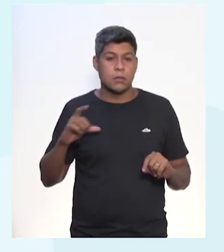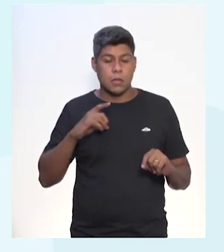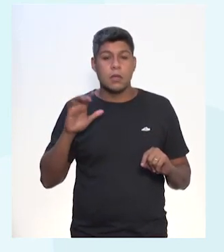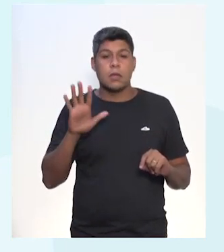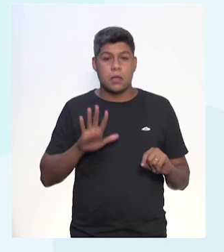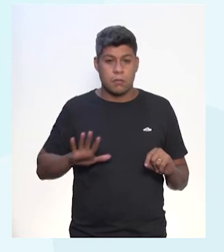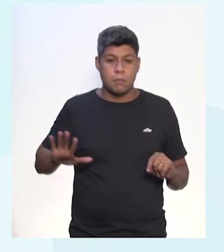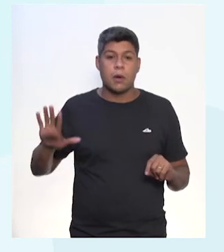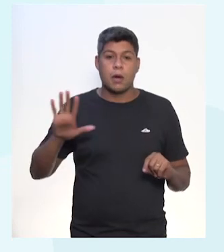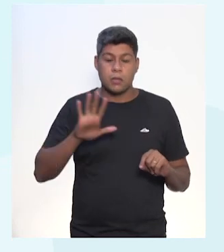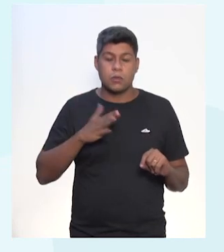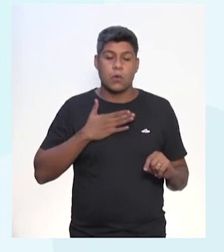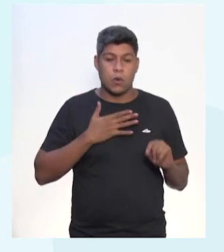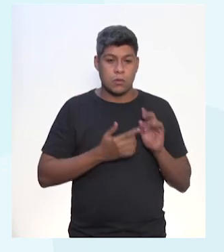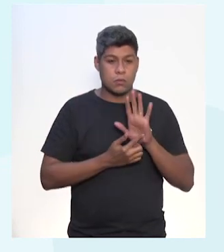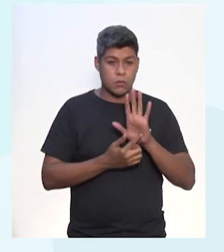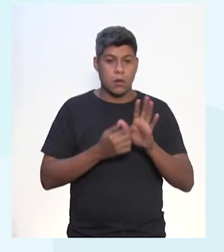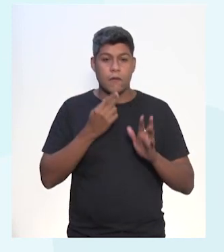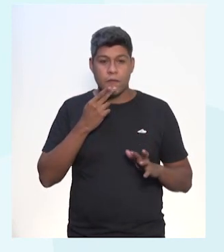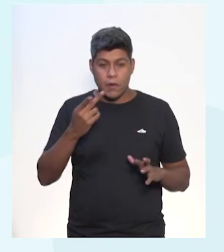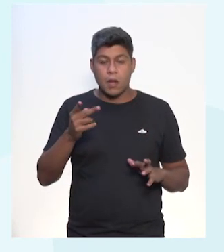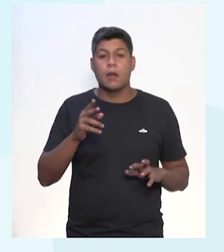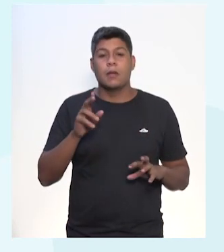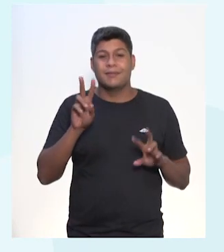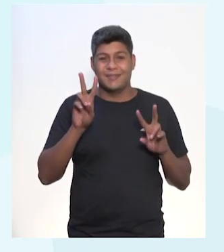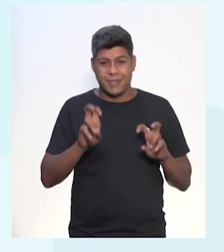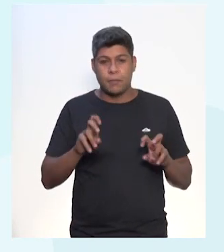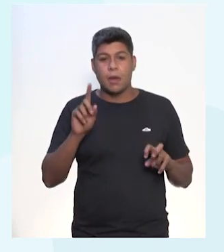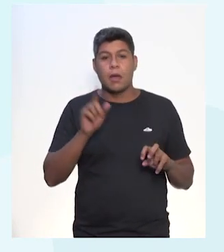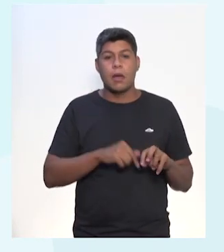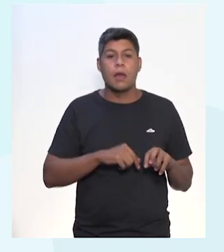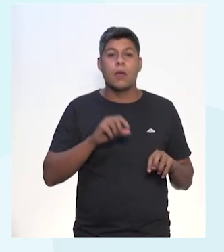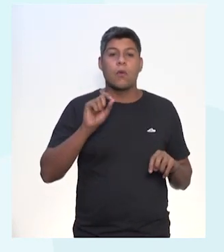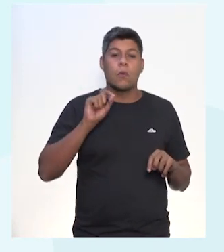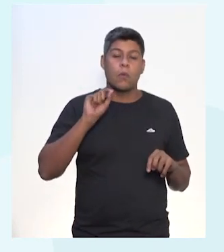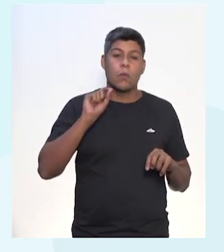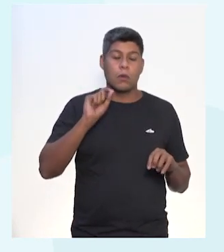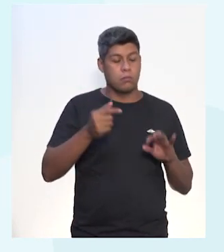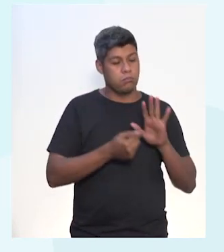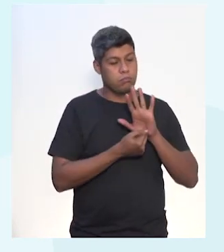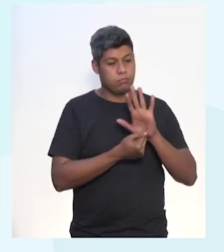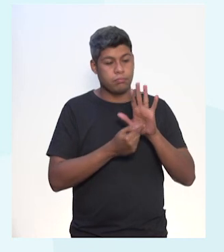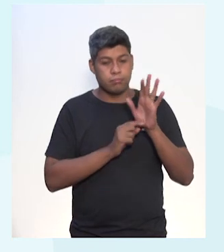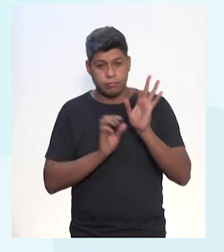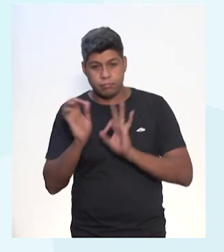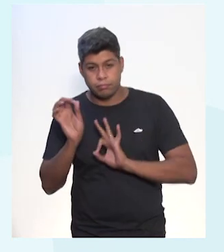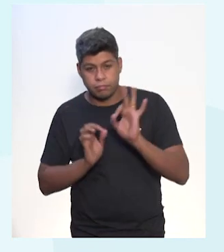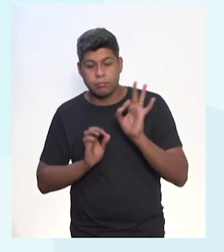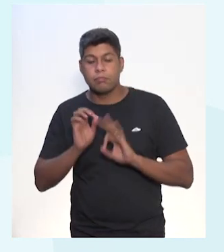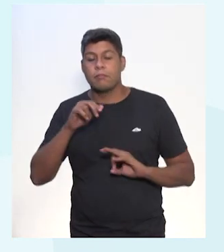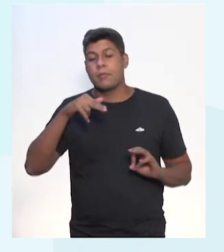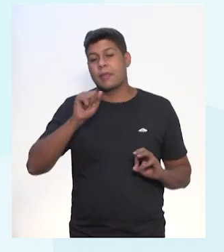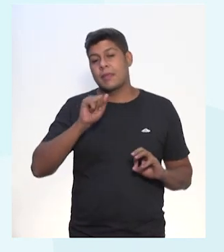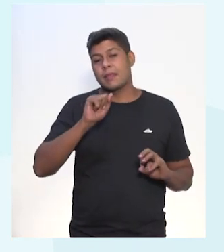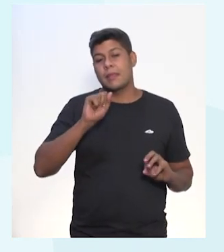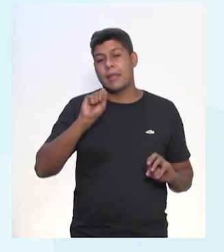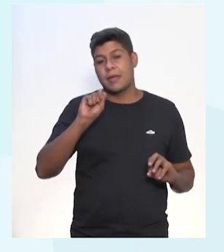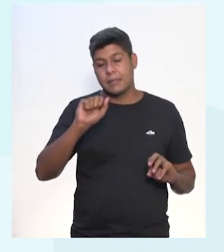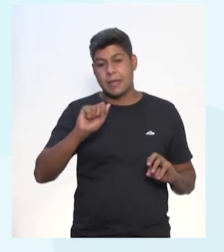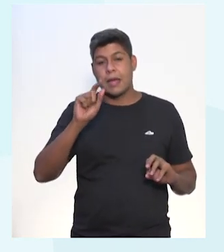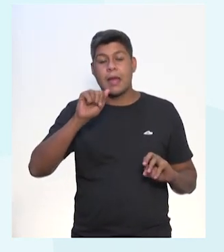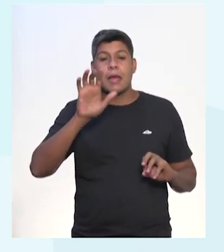imagem que eu sempre gosto de colocar quando falamos em urbanização é uma imagem de satélite montada pela NASA, que é aquela